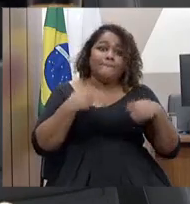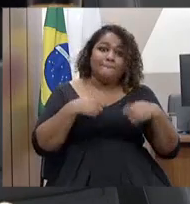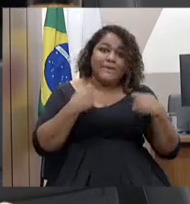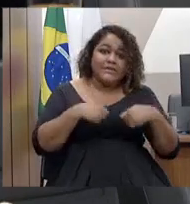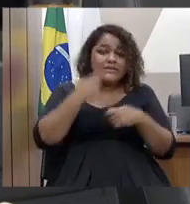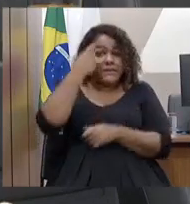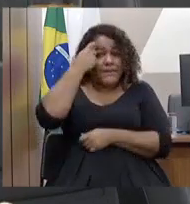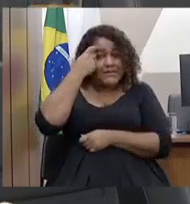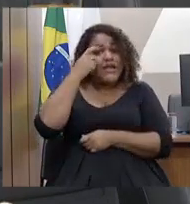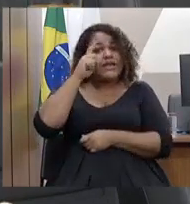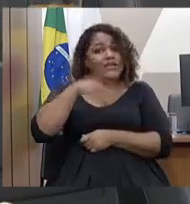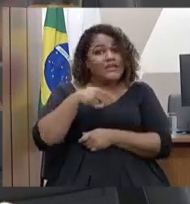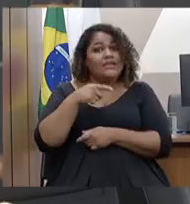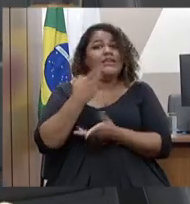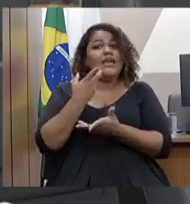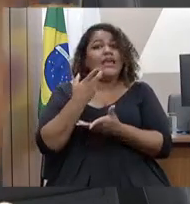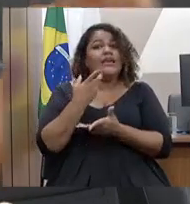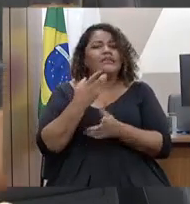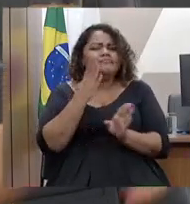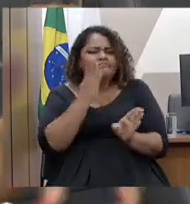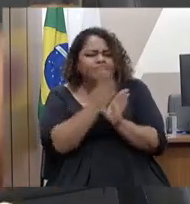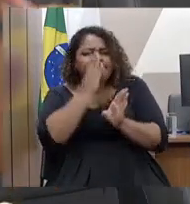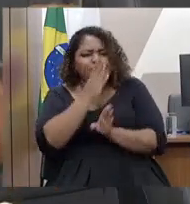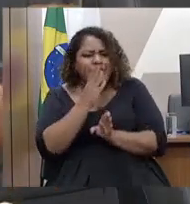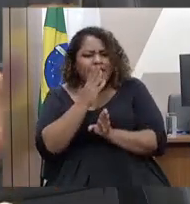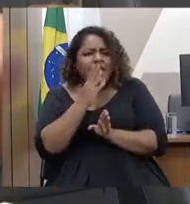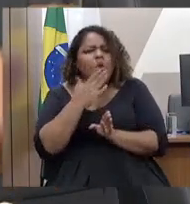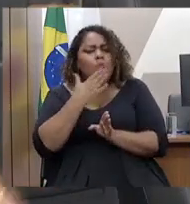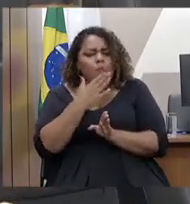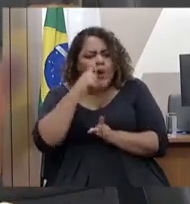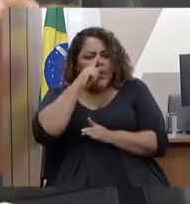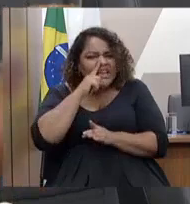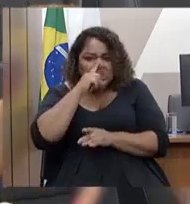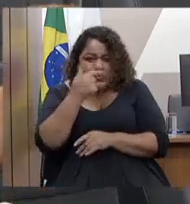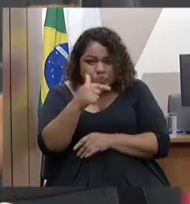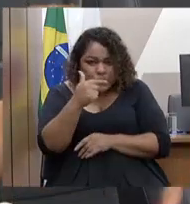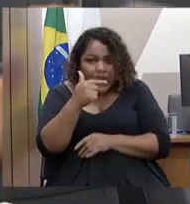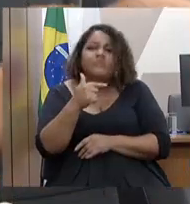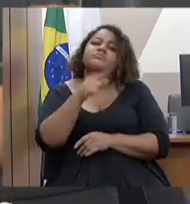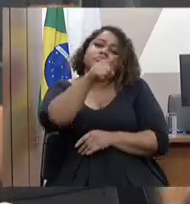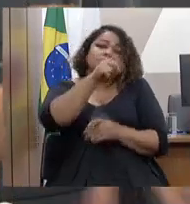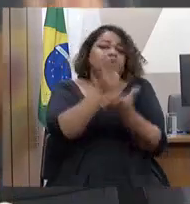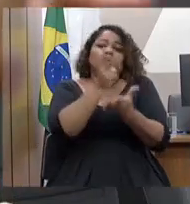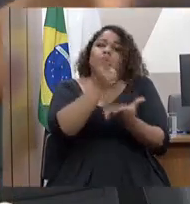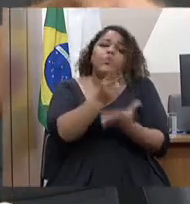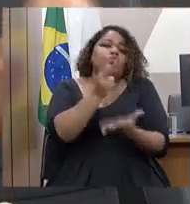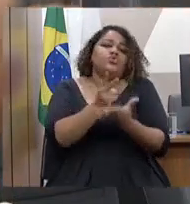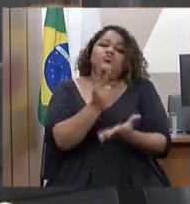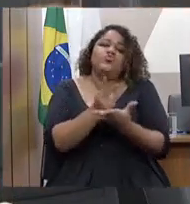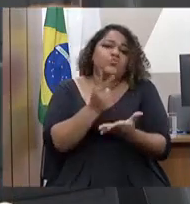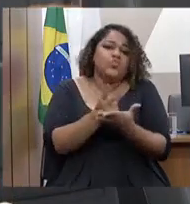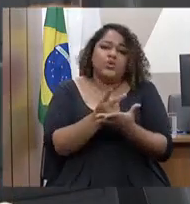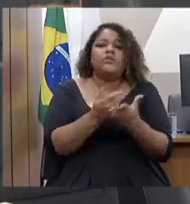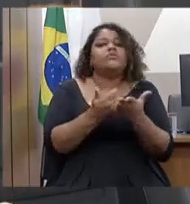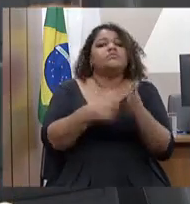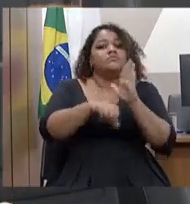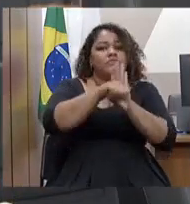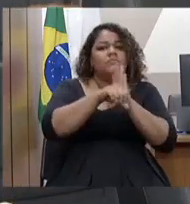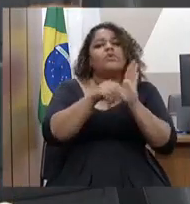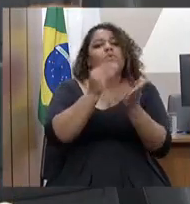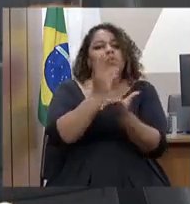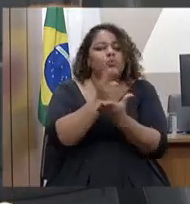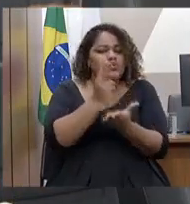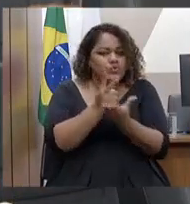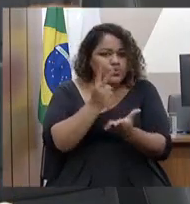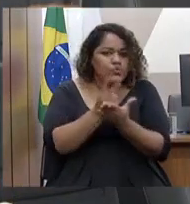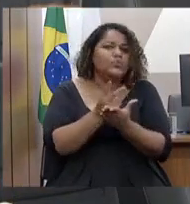que é essa obrigação se não identificada aquele risco aquele prejuízo O empregador ele tá cometendo uma infração e tá deixando de implementar um programa